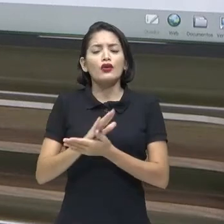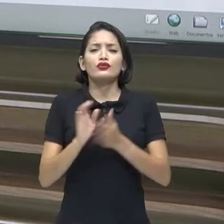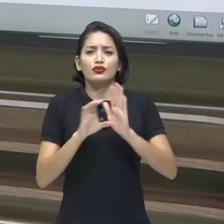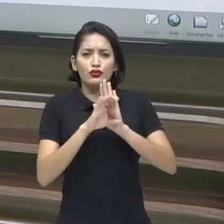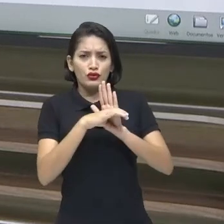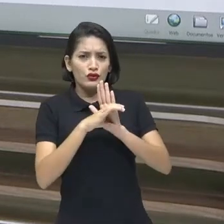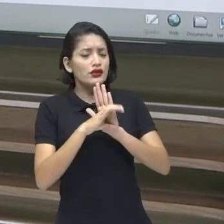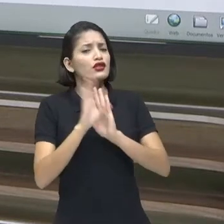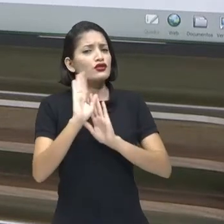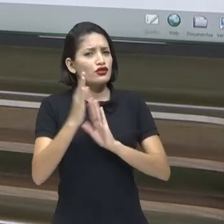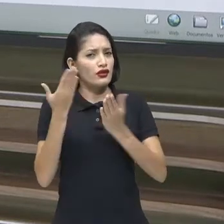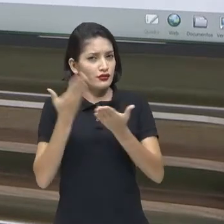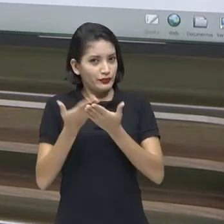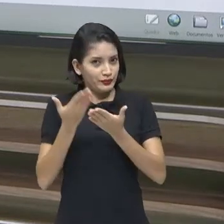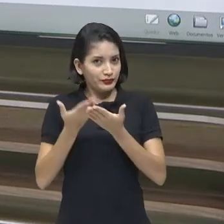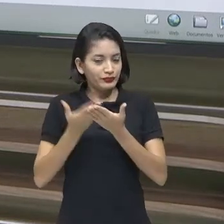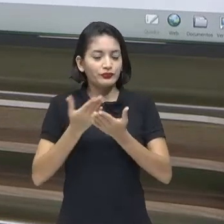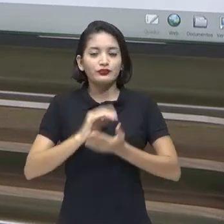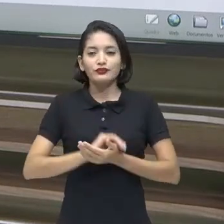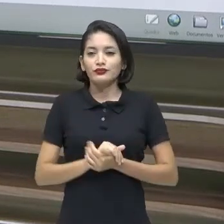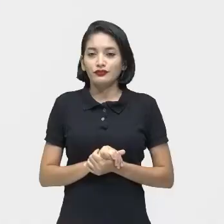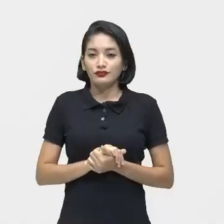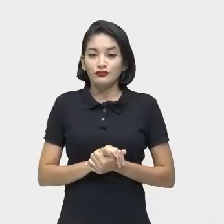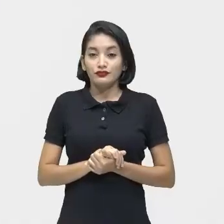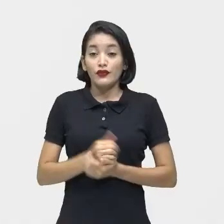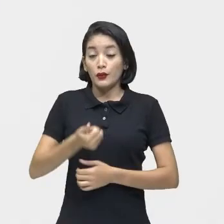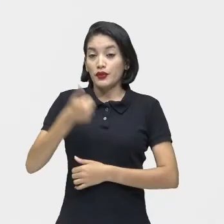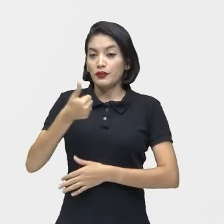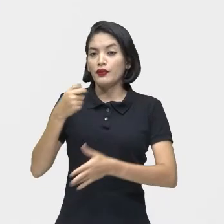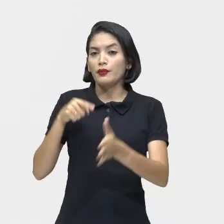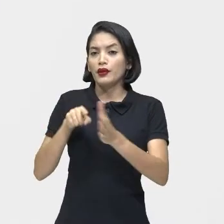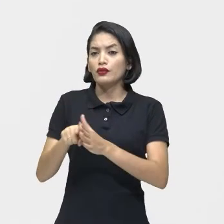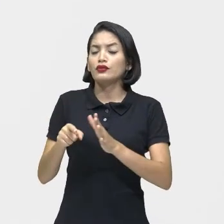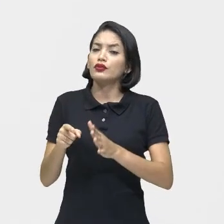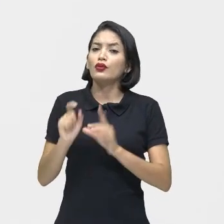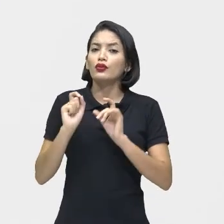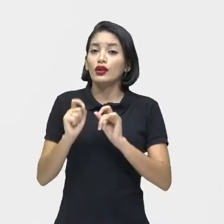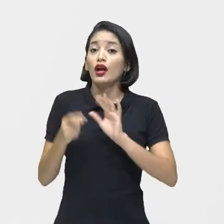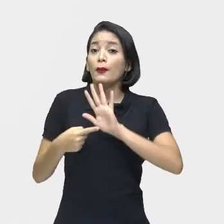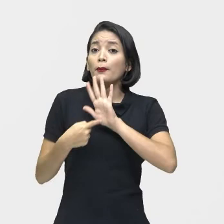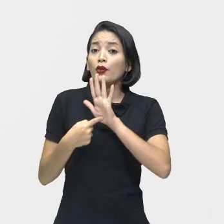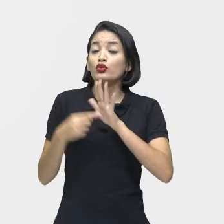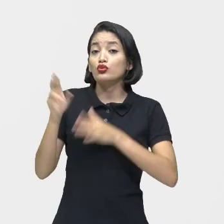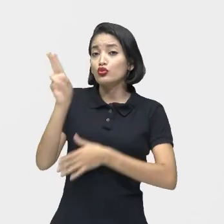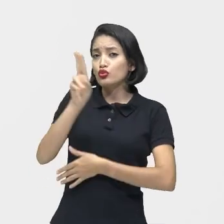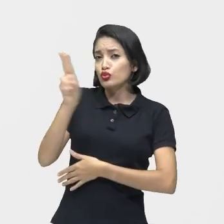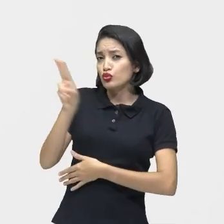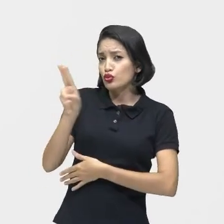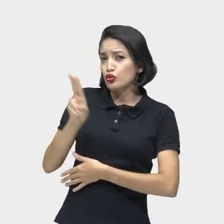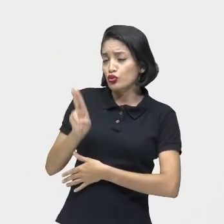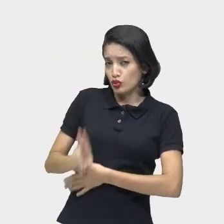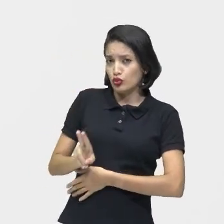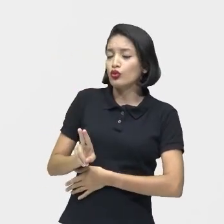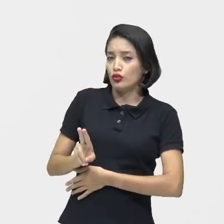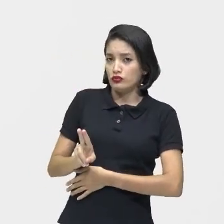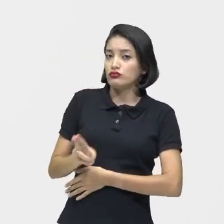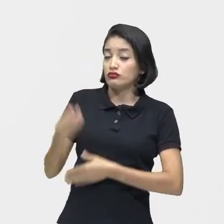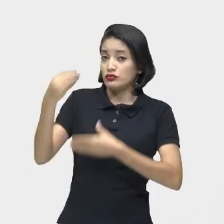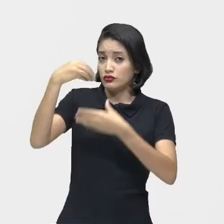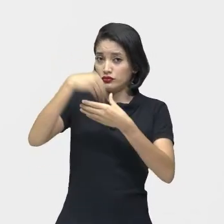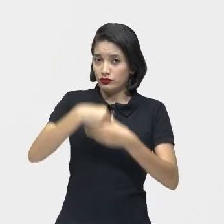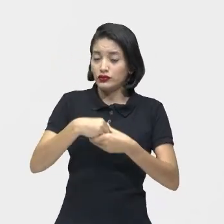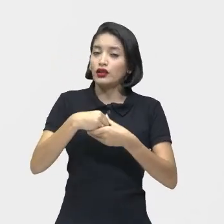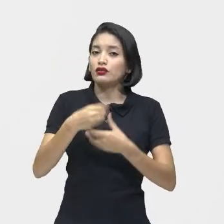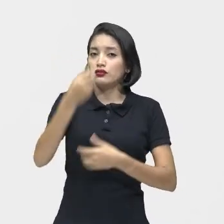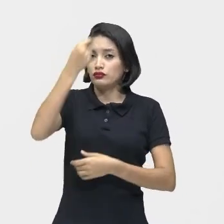foram trabalhados agora há pouco. Então, a questão 1, ela pede que a gente identifique ali algumas estruturas desse sistema.